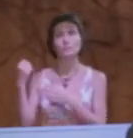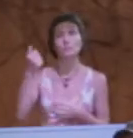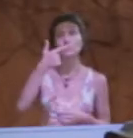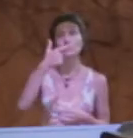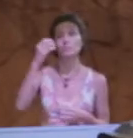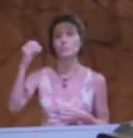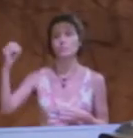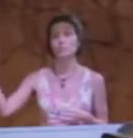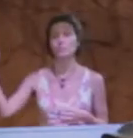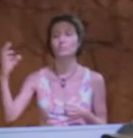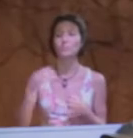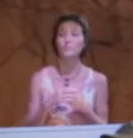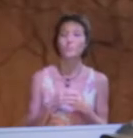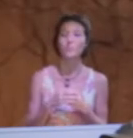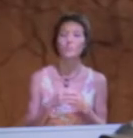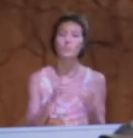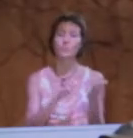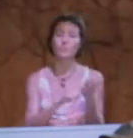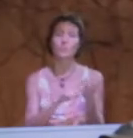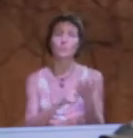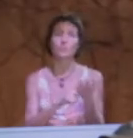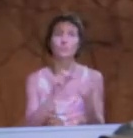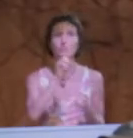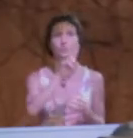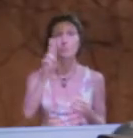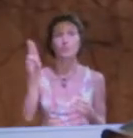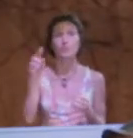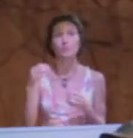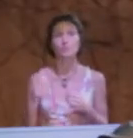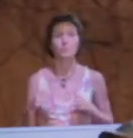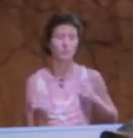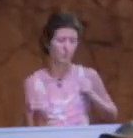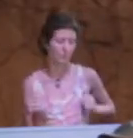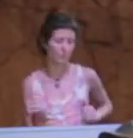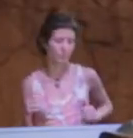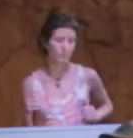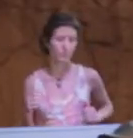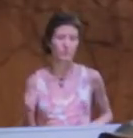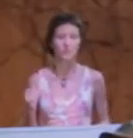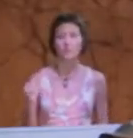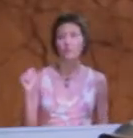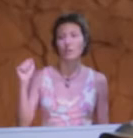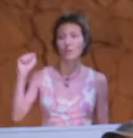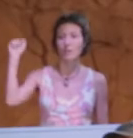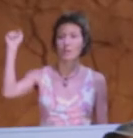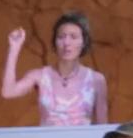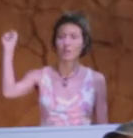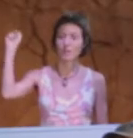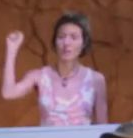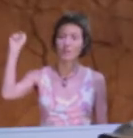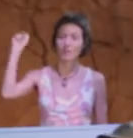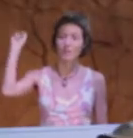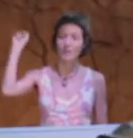E foi pela um livro chamado Bolsa Amarela, da Lígia Bujunga. Ali eu me